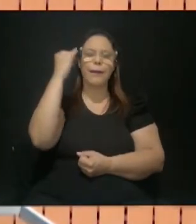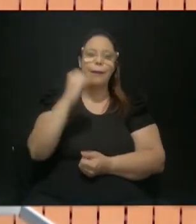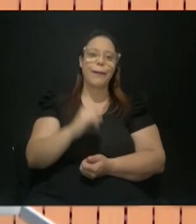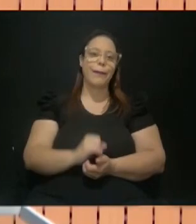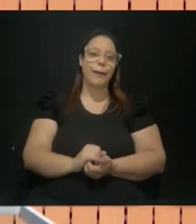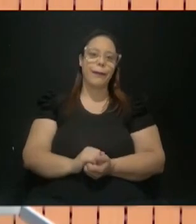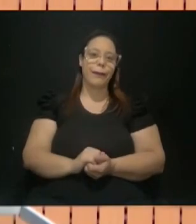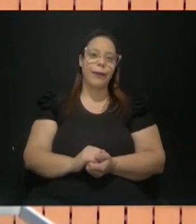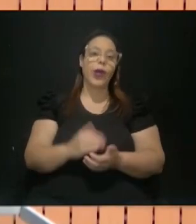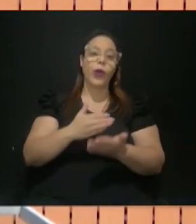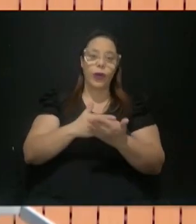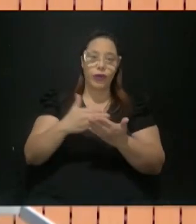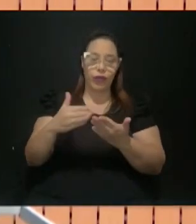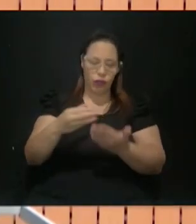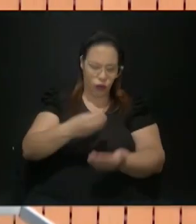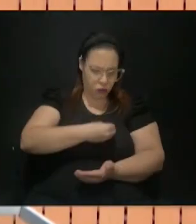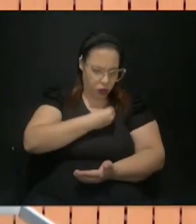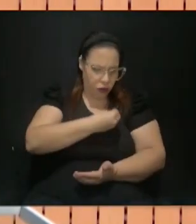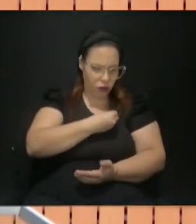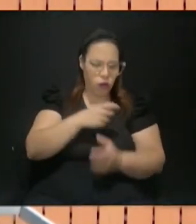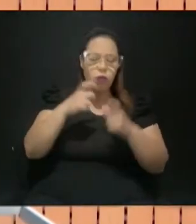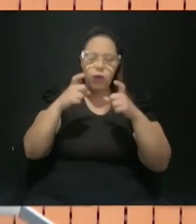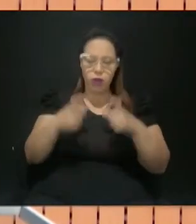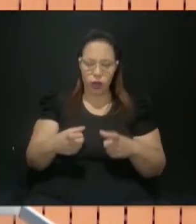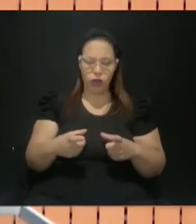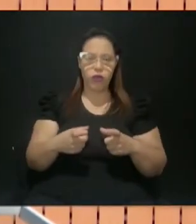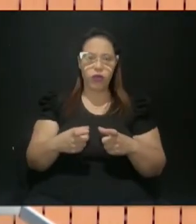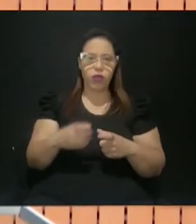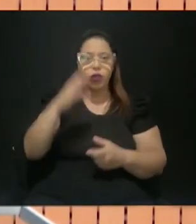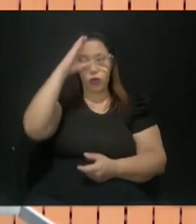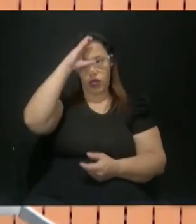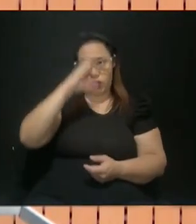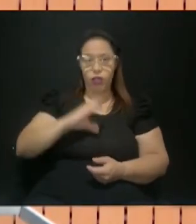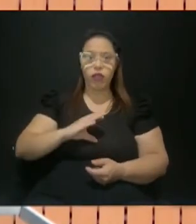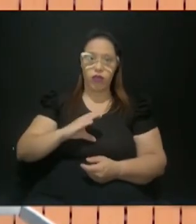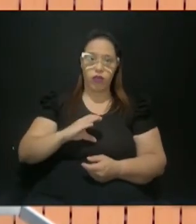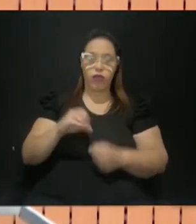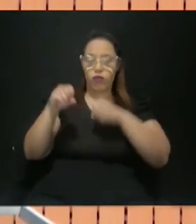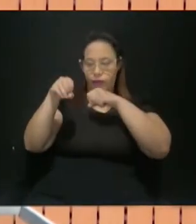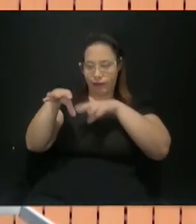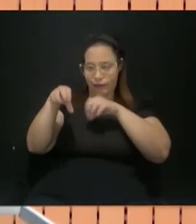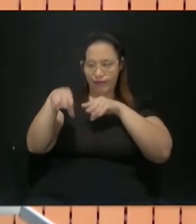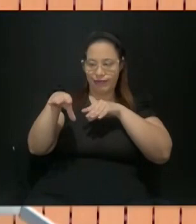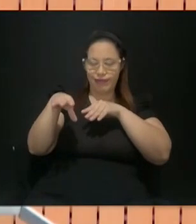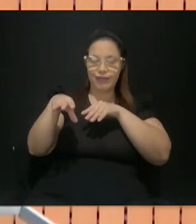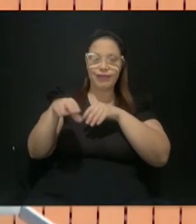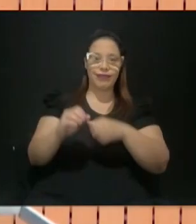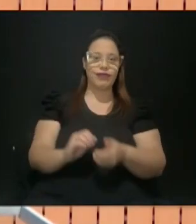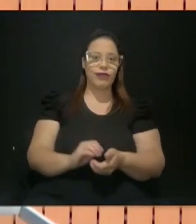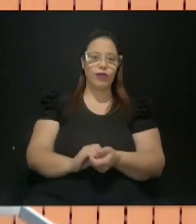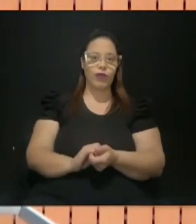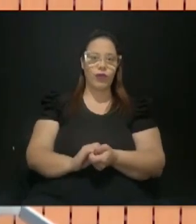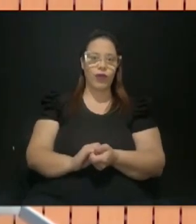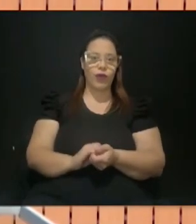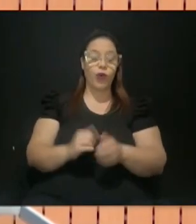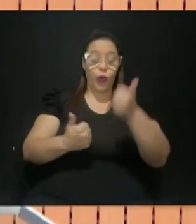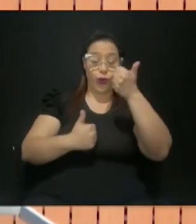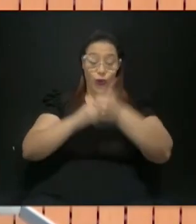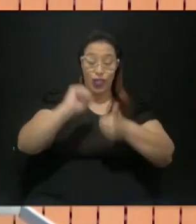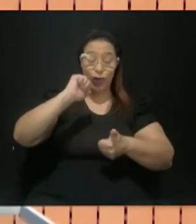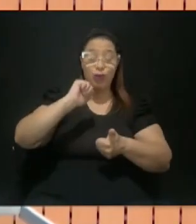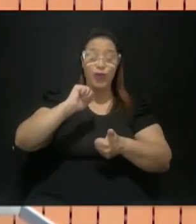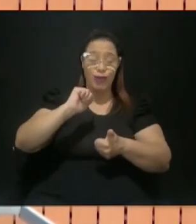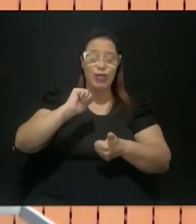decorrer de uma vida, de uma pessoa, de um cidadão. A educação, o esporte e